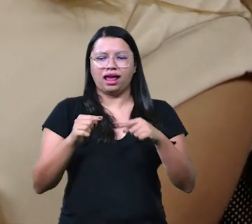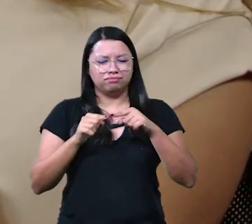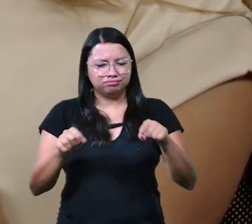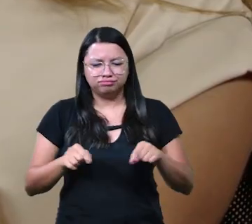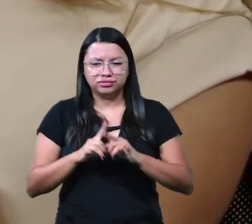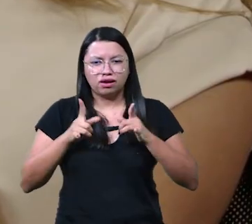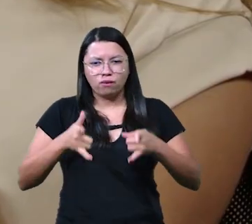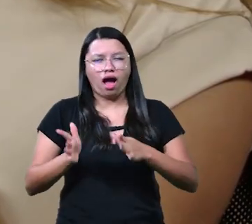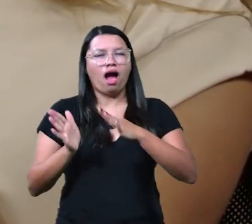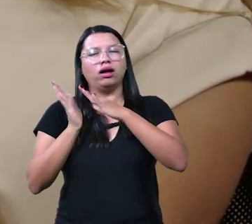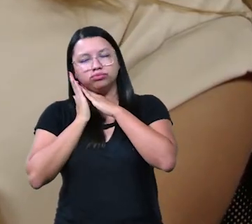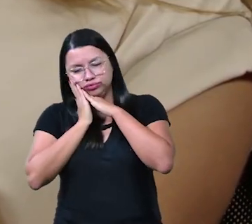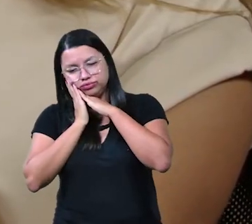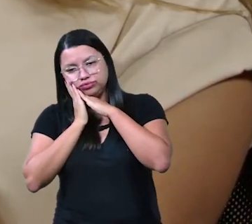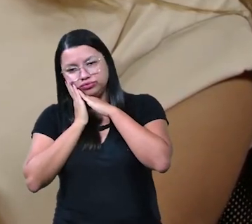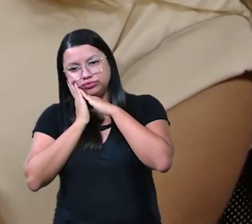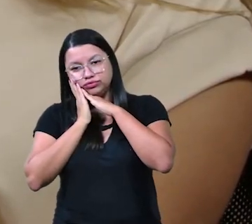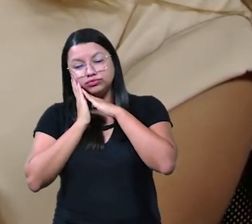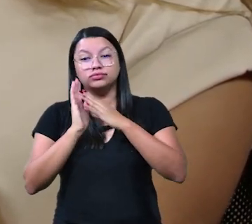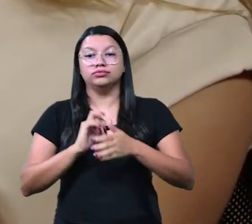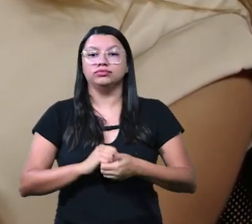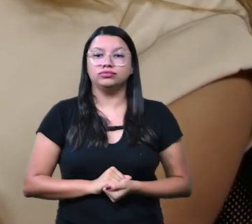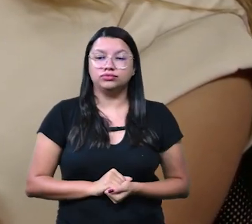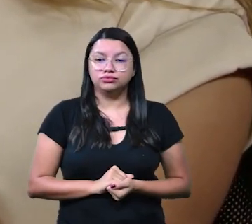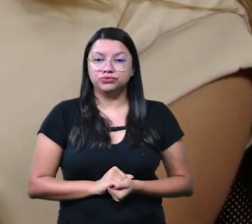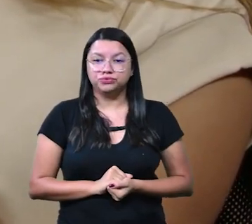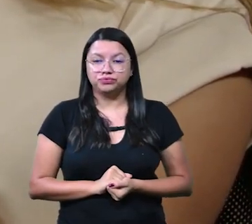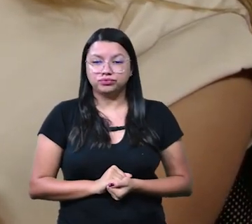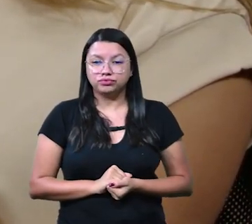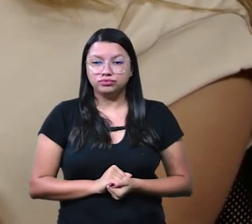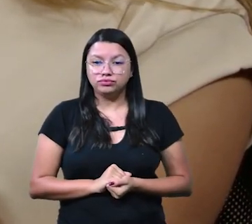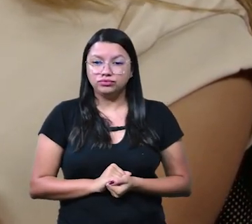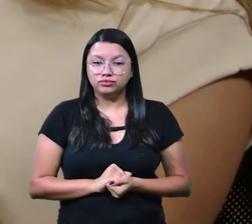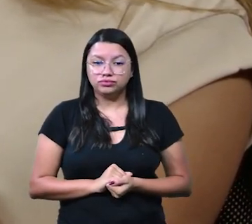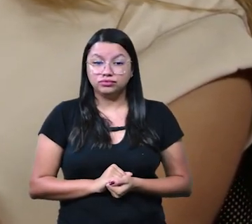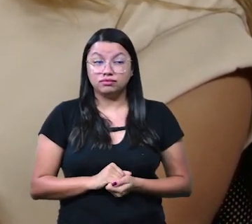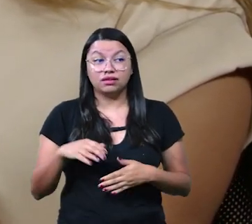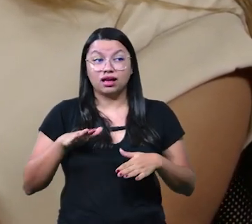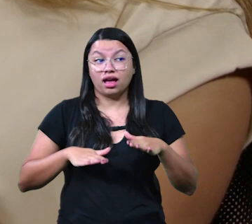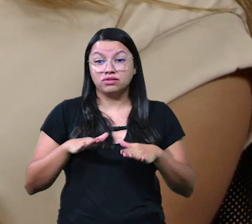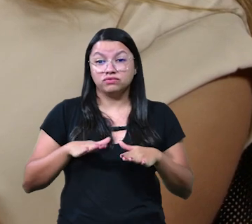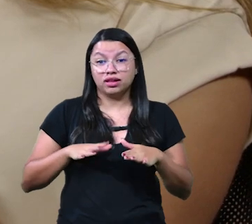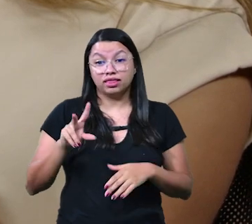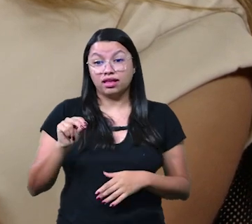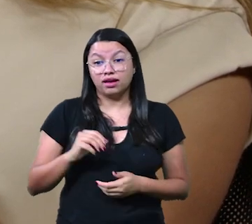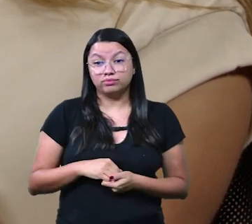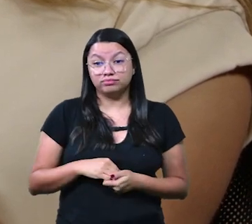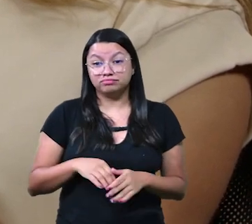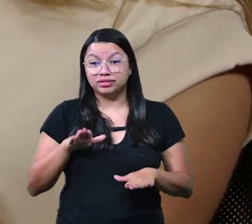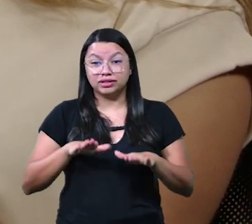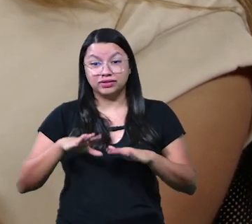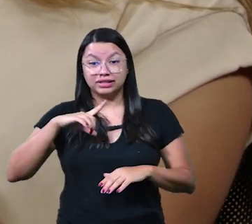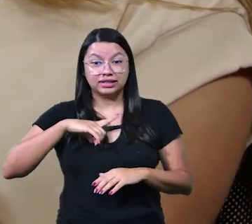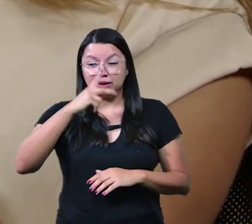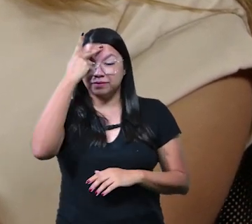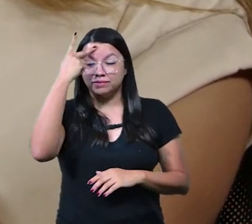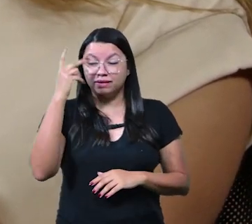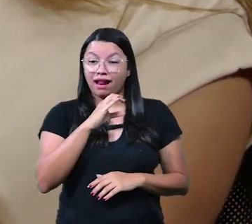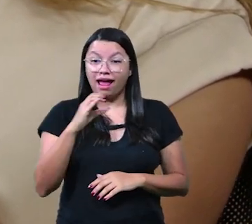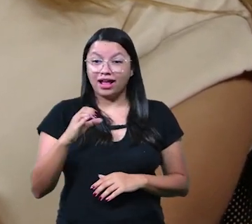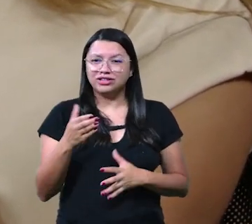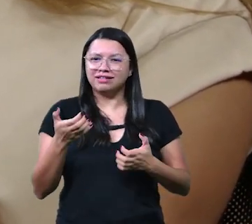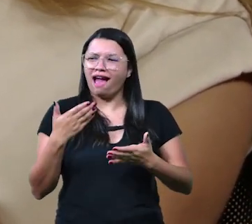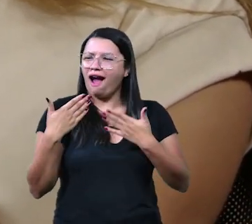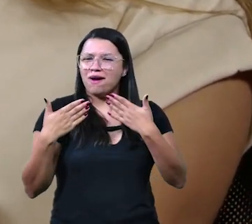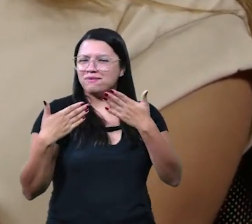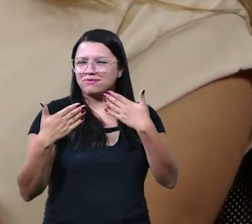banho e dormir, né? Entrar no quarto do hotel e dormir. E às vezes não, às vezes a gente recebe um hóspede que quer conversar, que